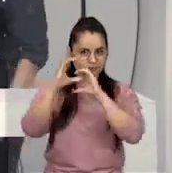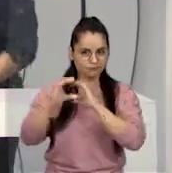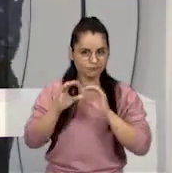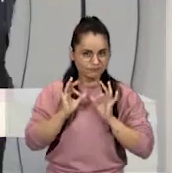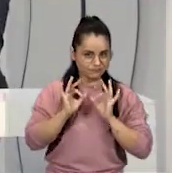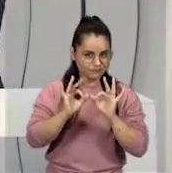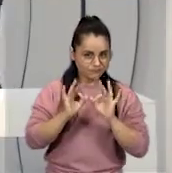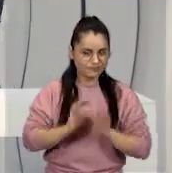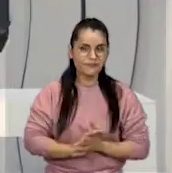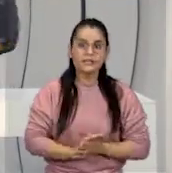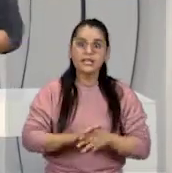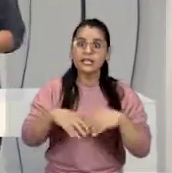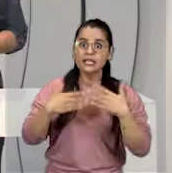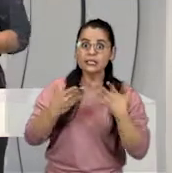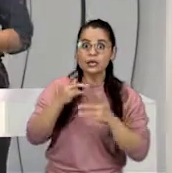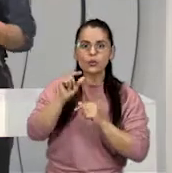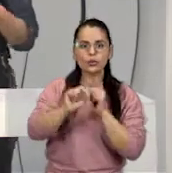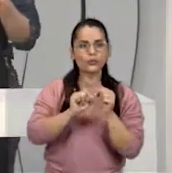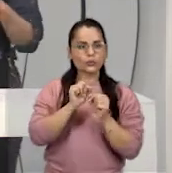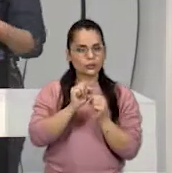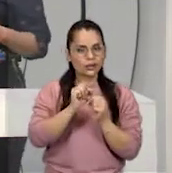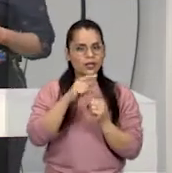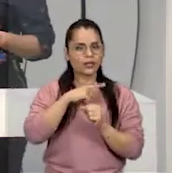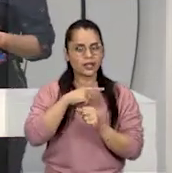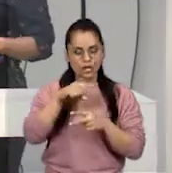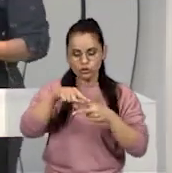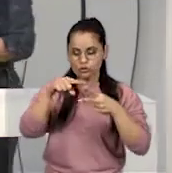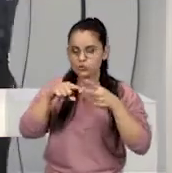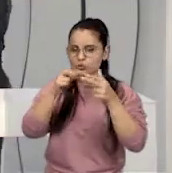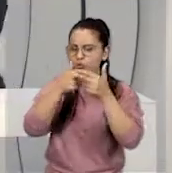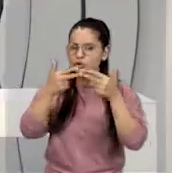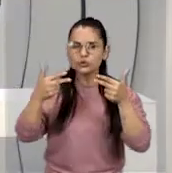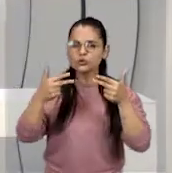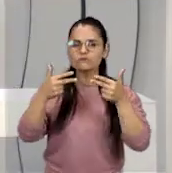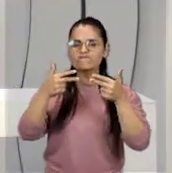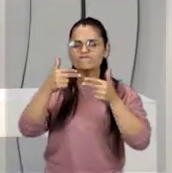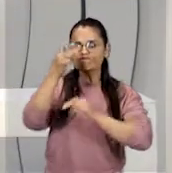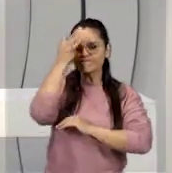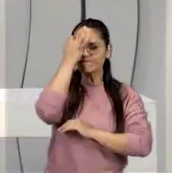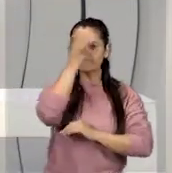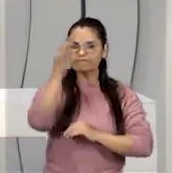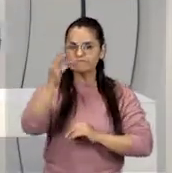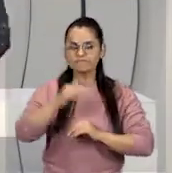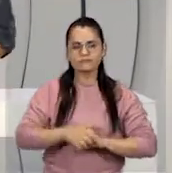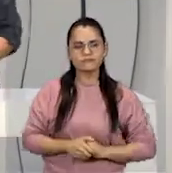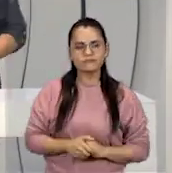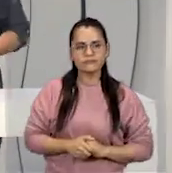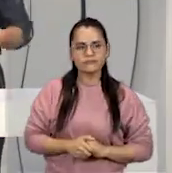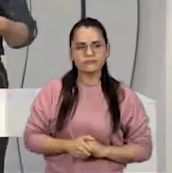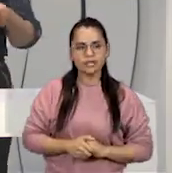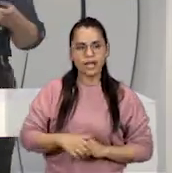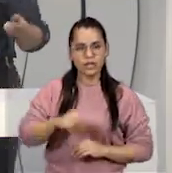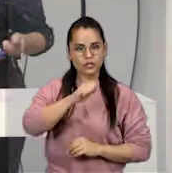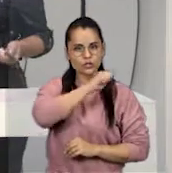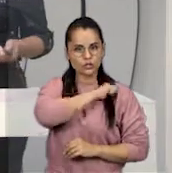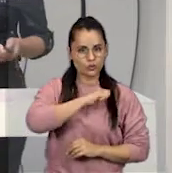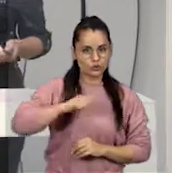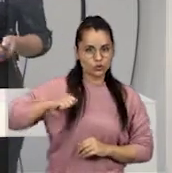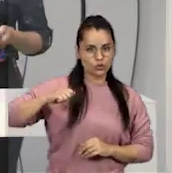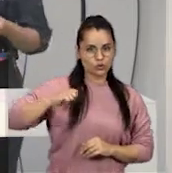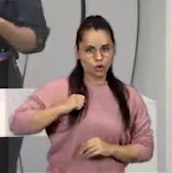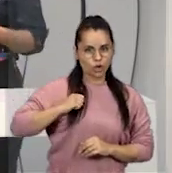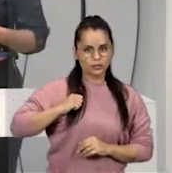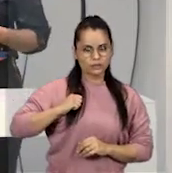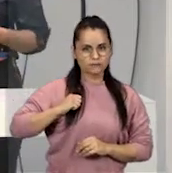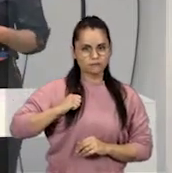humano. E diante disso, nós vamos ter duas atitudes filosóficas: Sócrates e os sofistas,